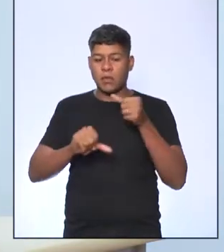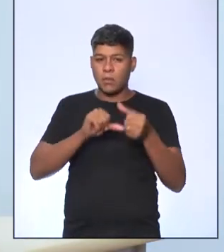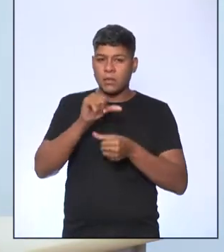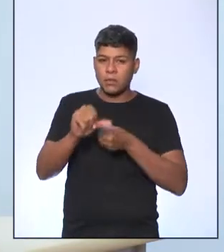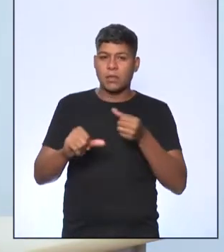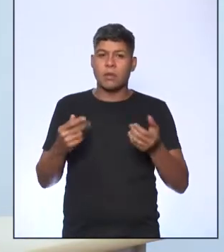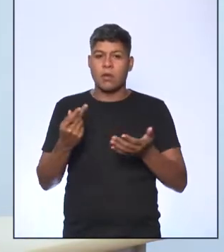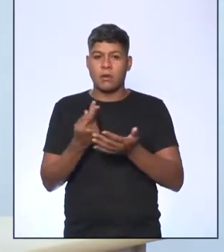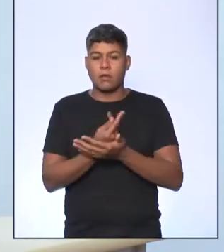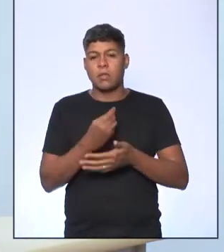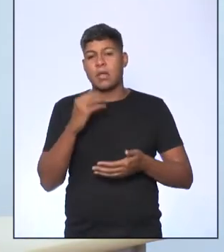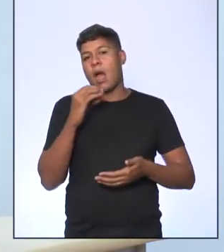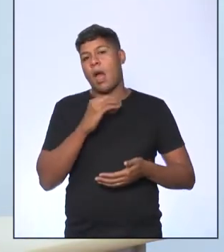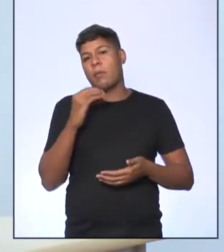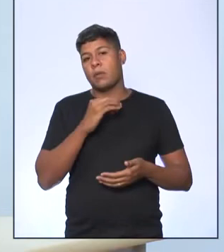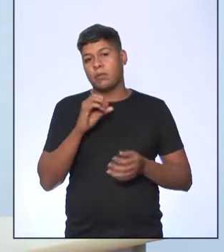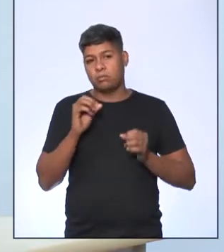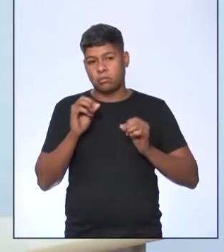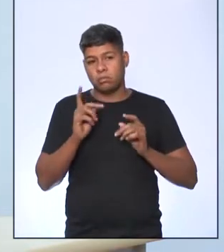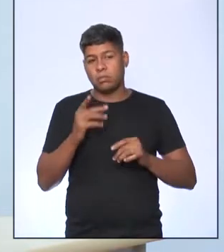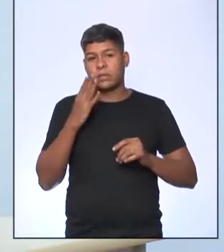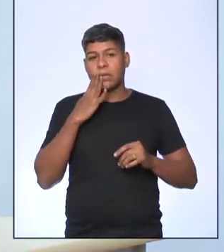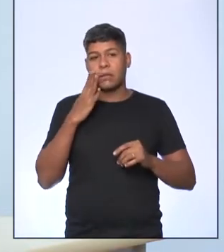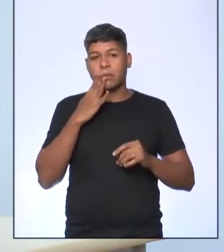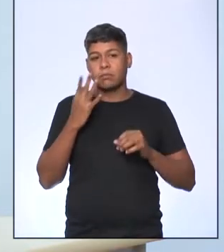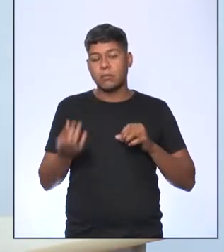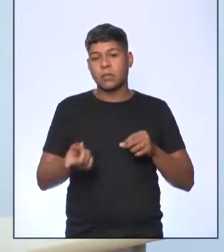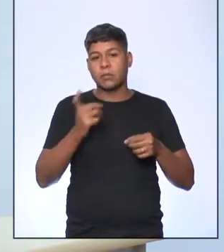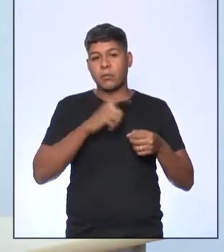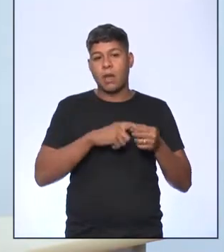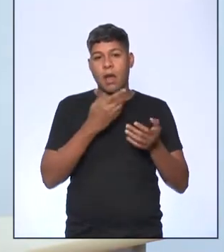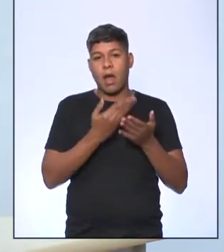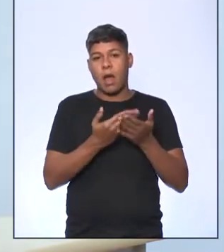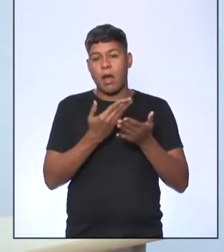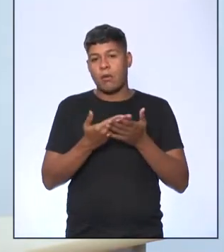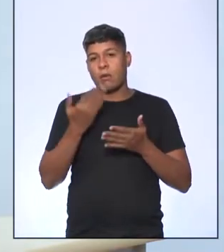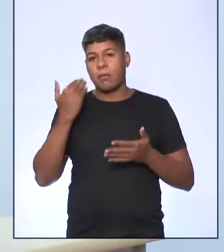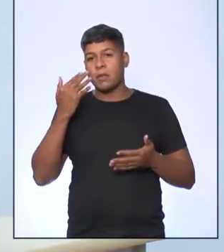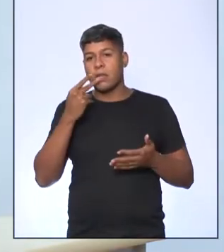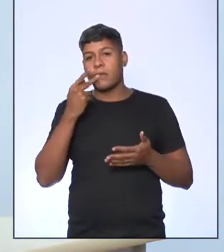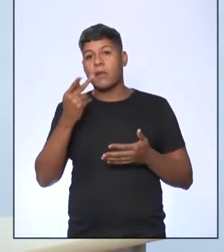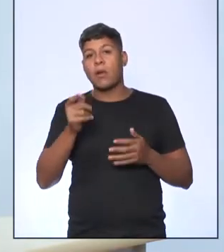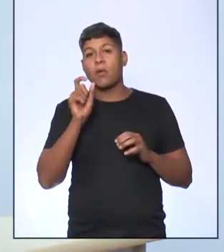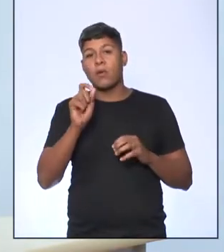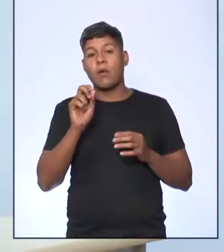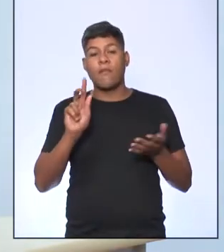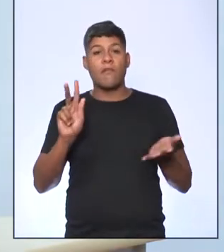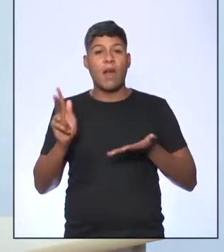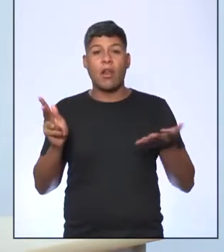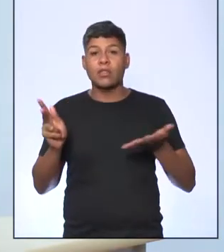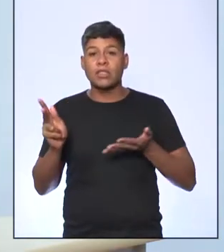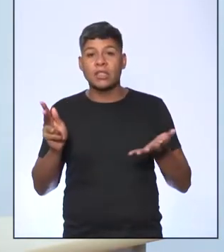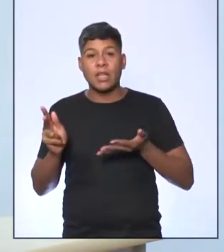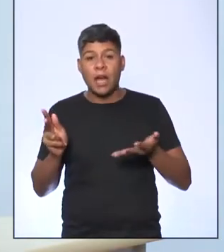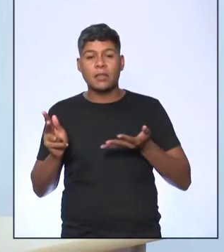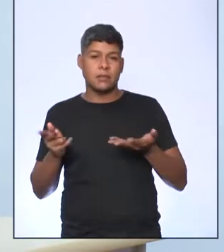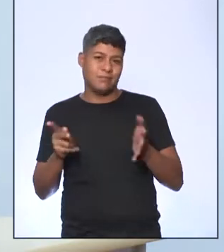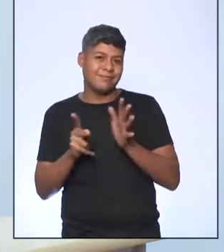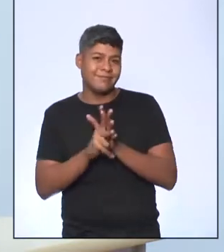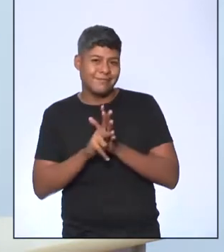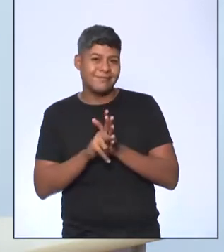acaba acontecendo mais rápido, tá? Então, retomando, na aula passada a gente falou de velocidade das